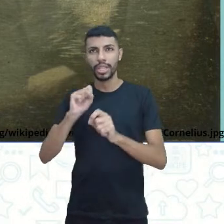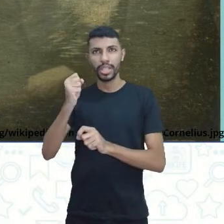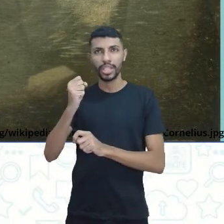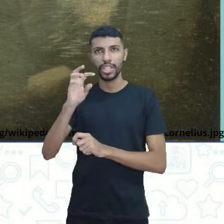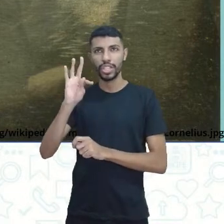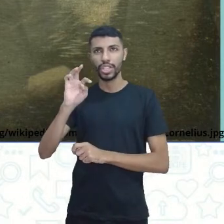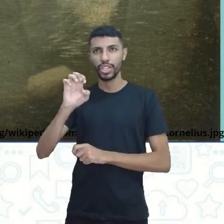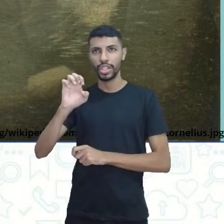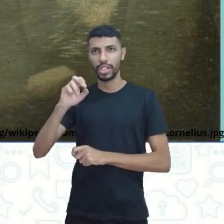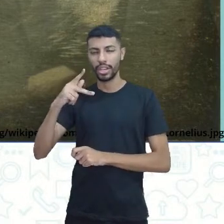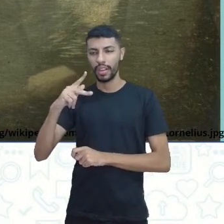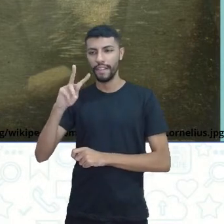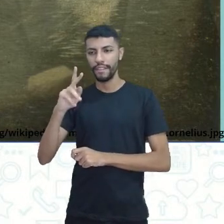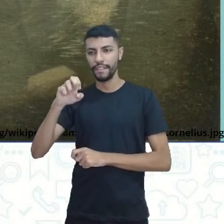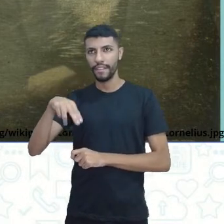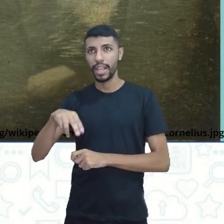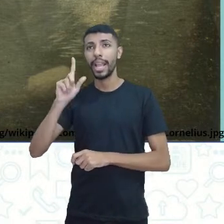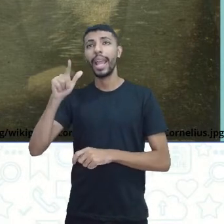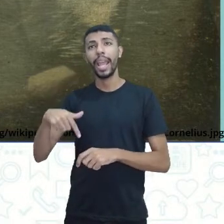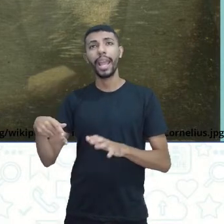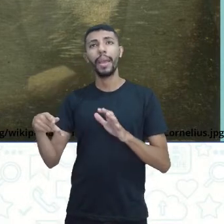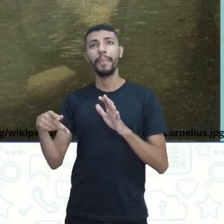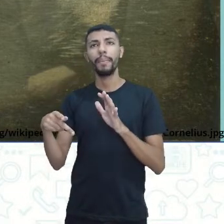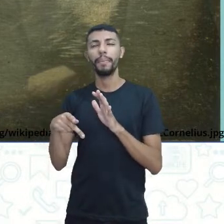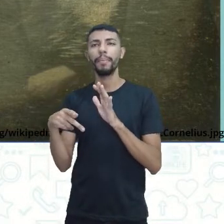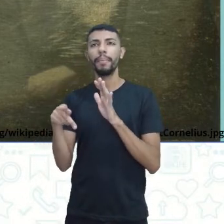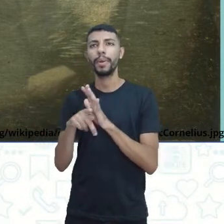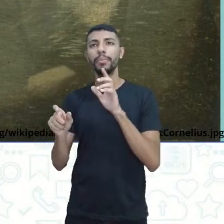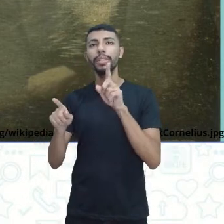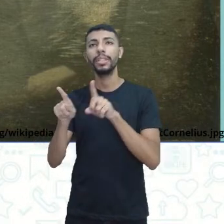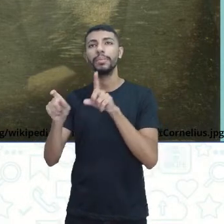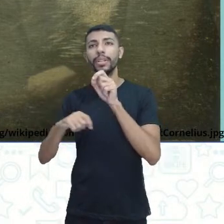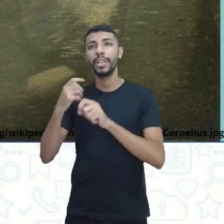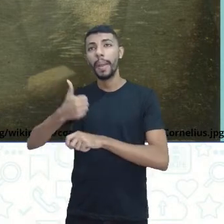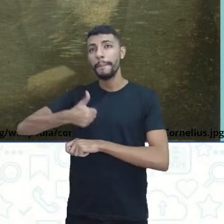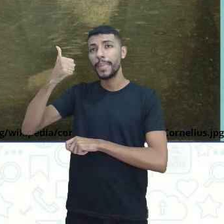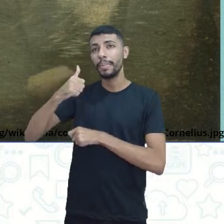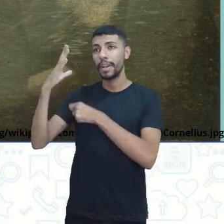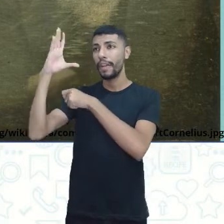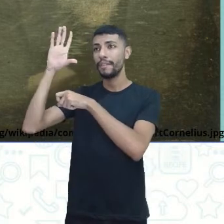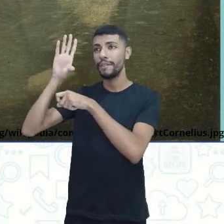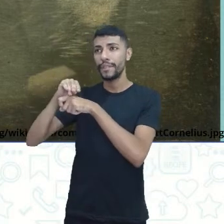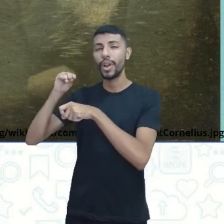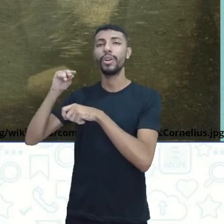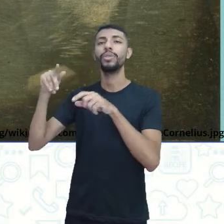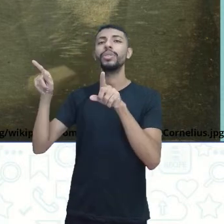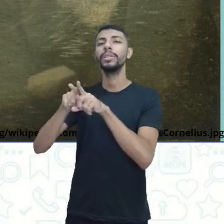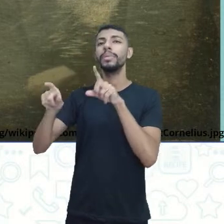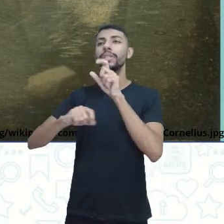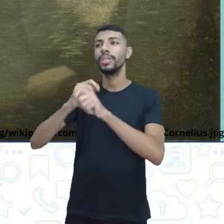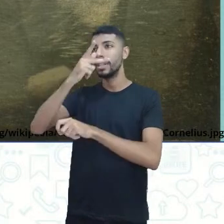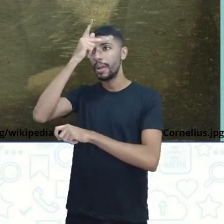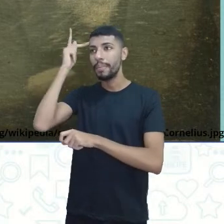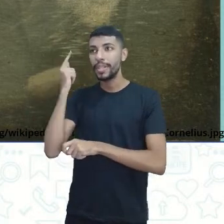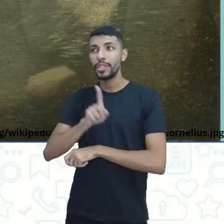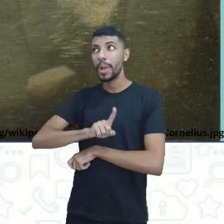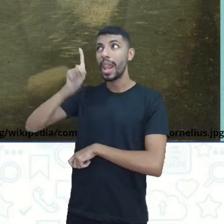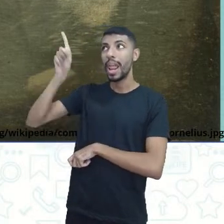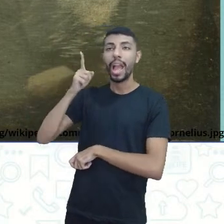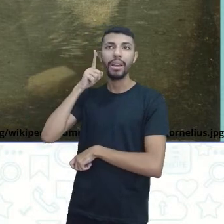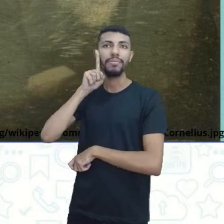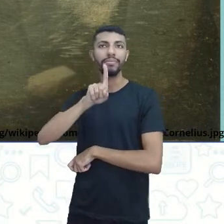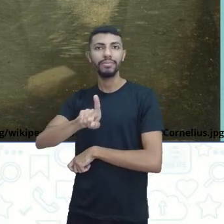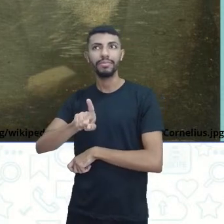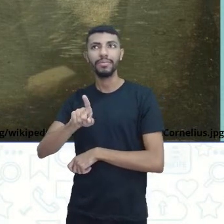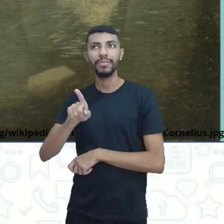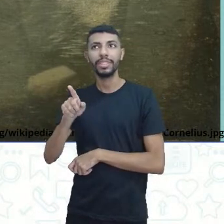Review, essa é considerada também a primeira foto de uma pessoa nos Estados Unidos da América. Então, veja,